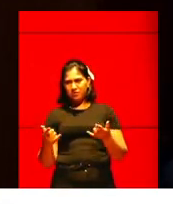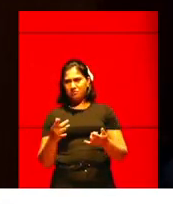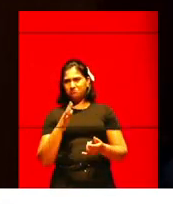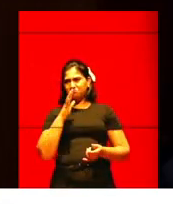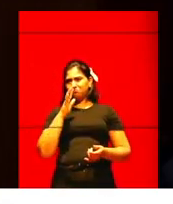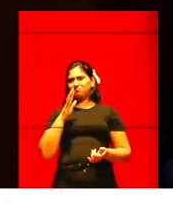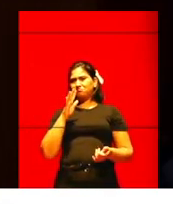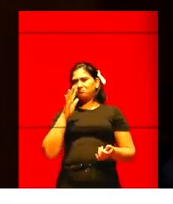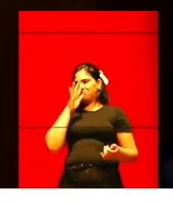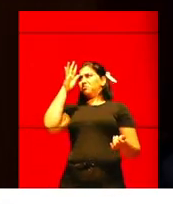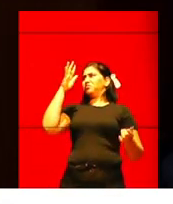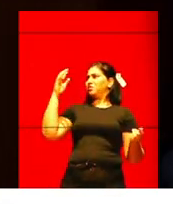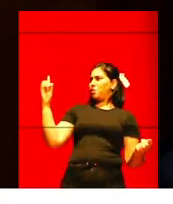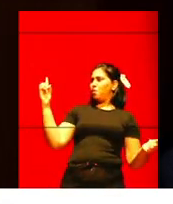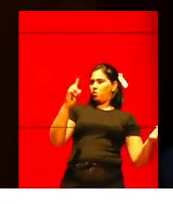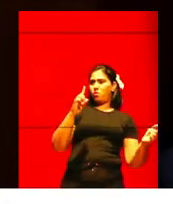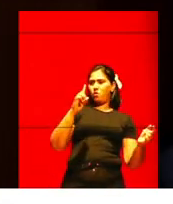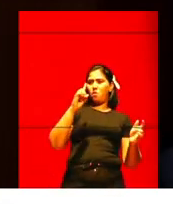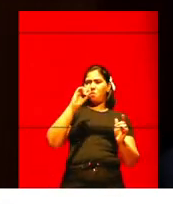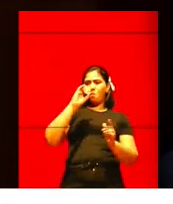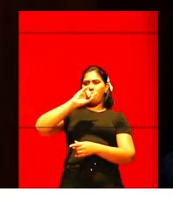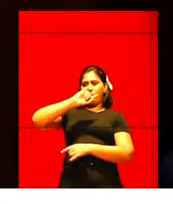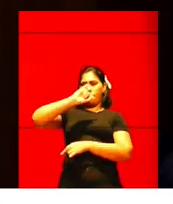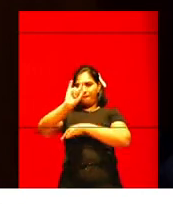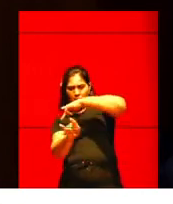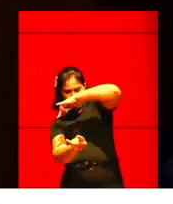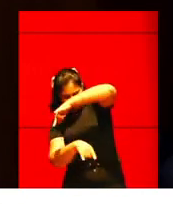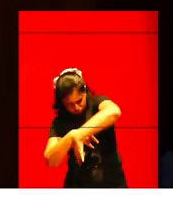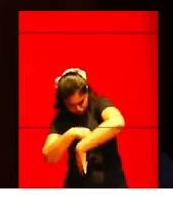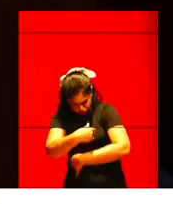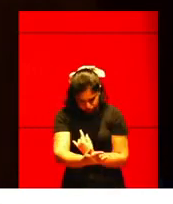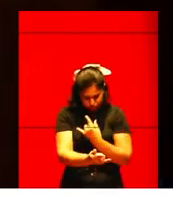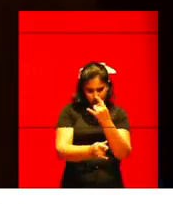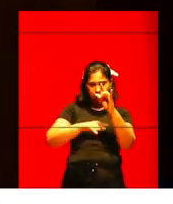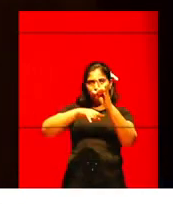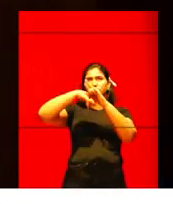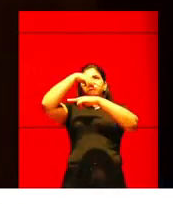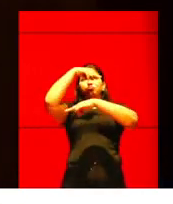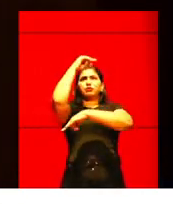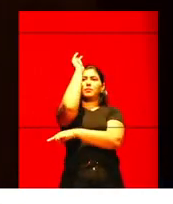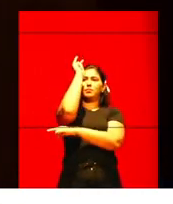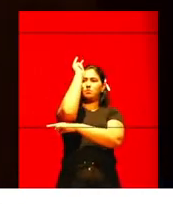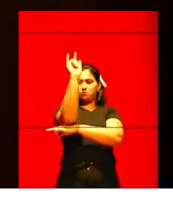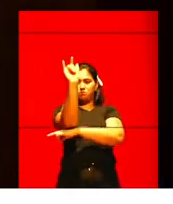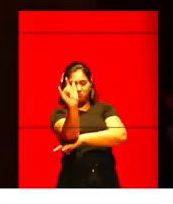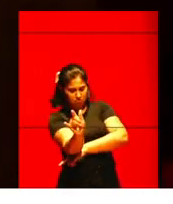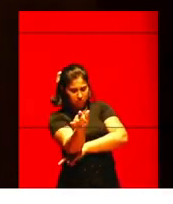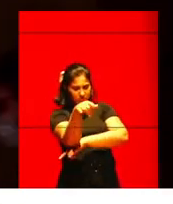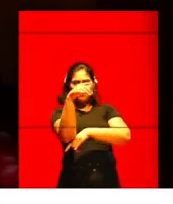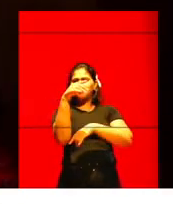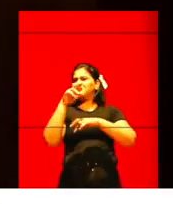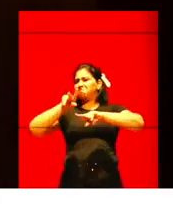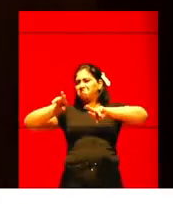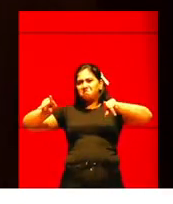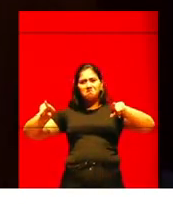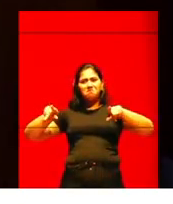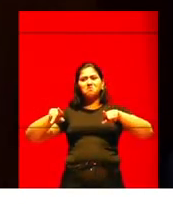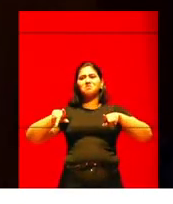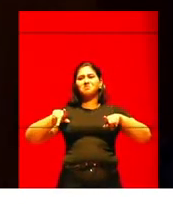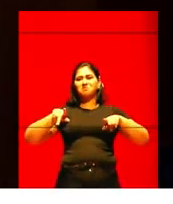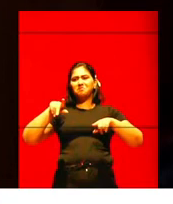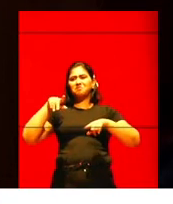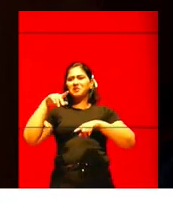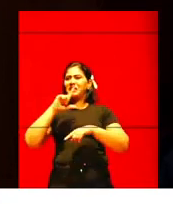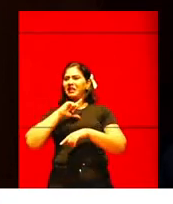quebra esse espelho, bota pra cima, a cidade vira pra baixo. Homem-Aranha vai, aparece três, aí começa a brigar, depois tá todo mundo bem, e etc. E aí, cara, isso